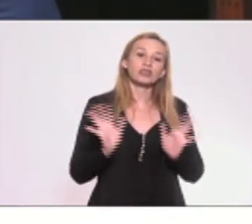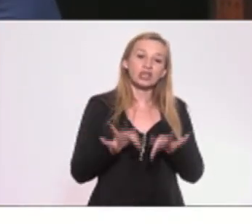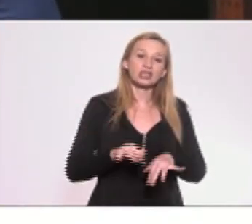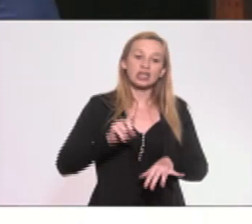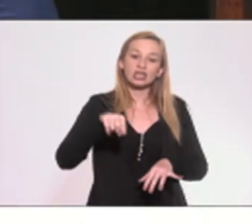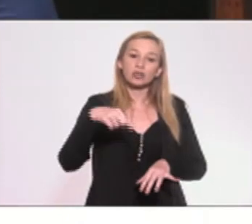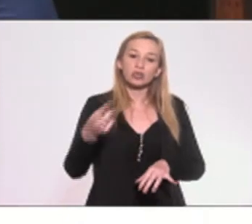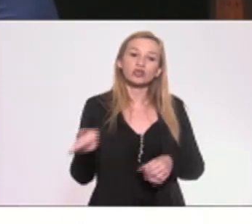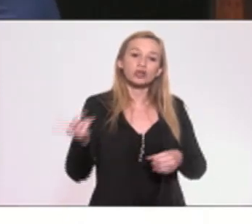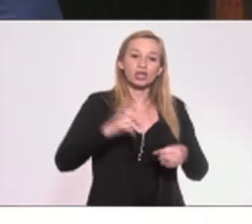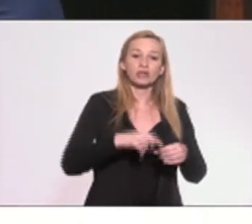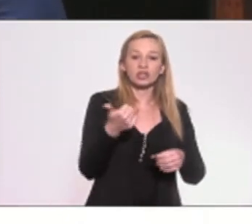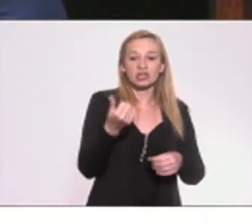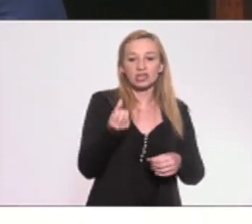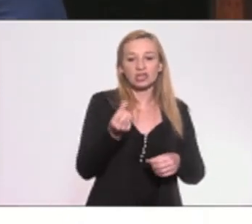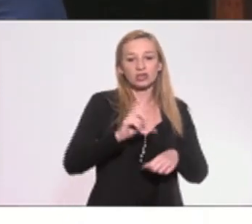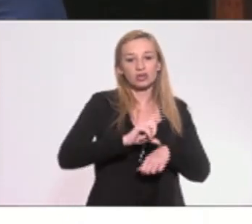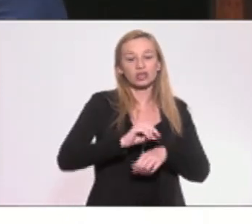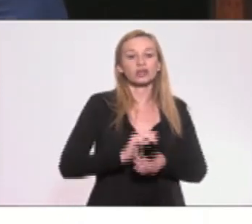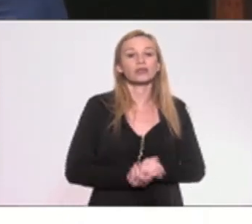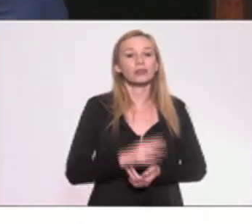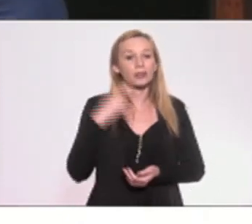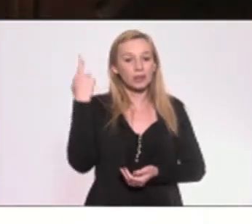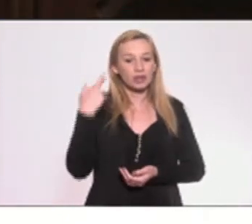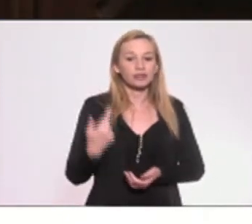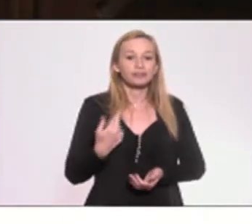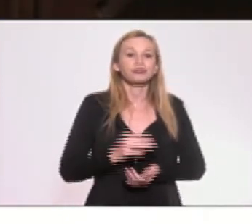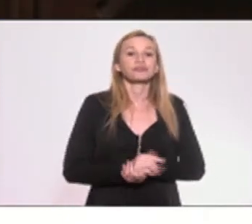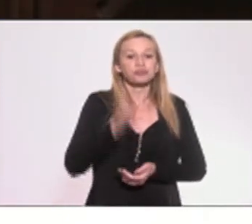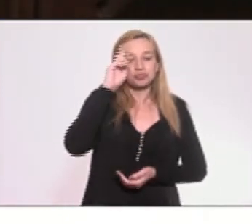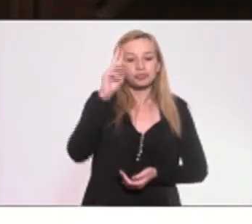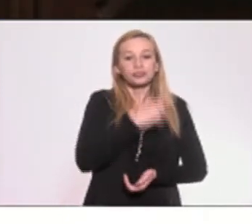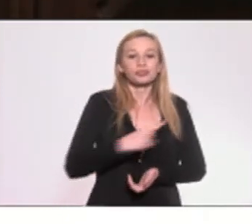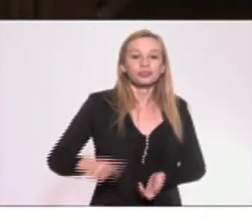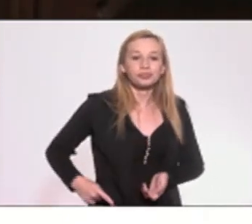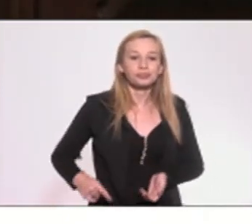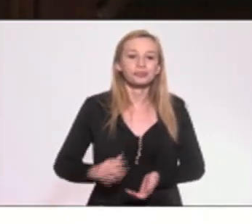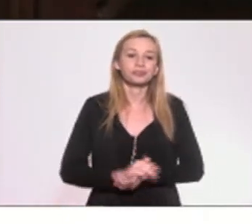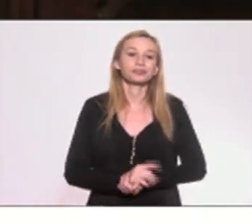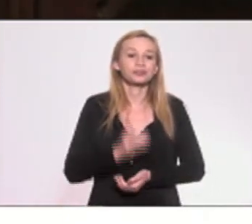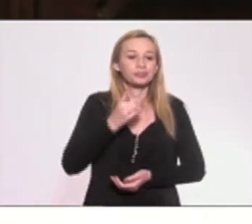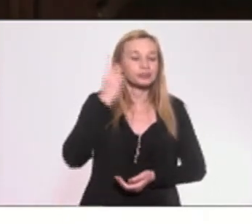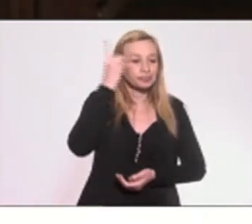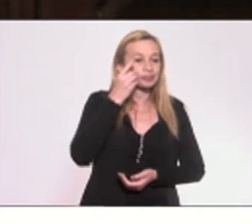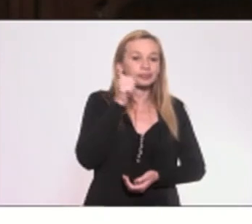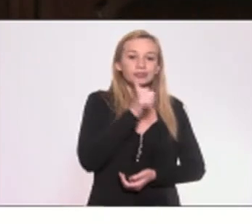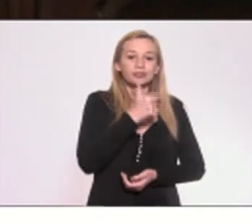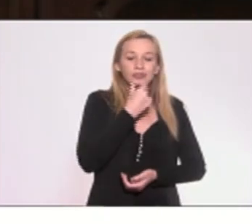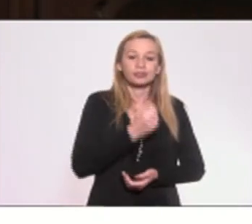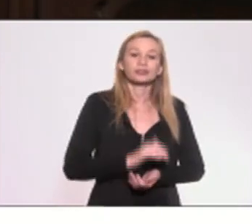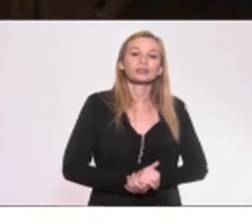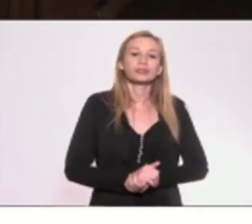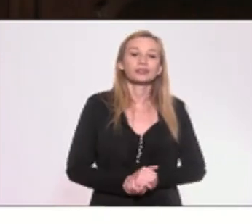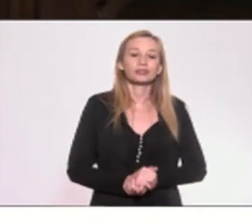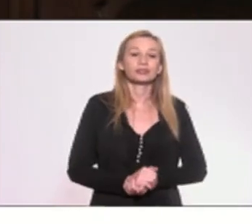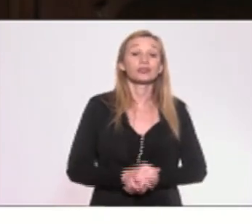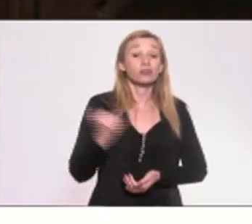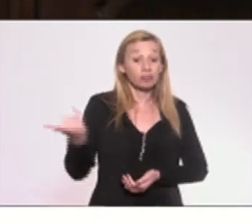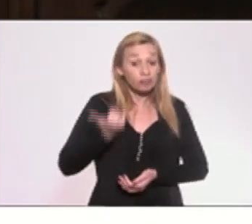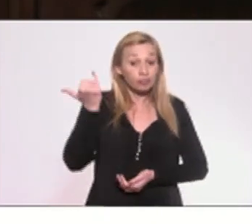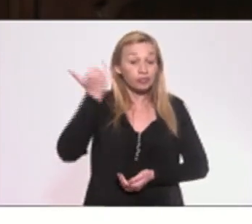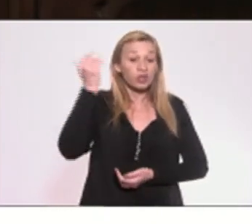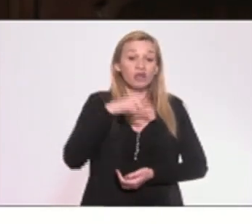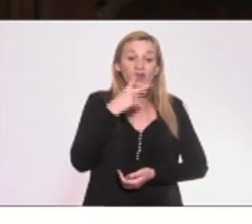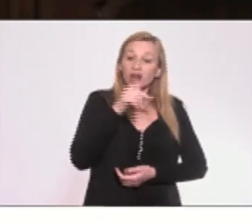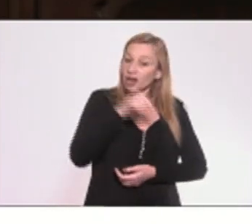horas. Com a palavra, deputada Renata Souza. Senhor presidente, deputados e demais deputadas, importante